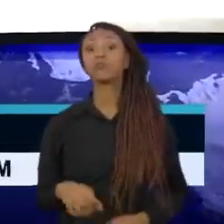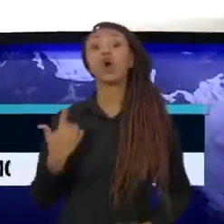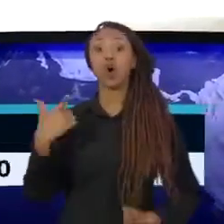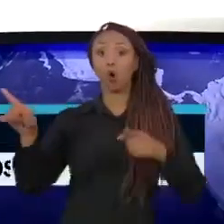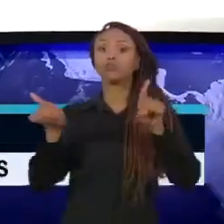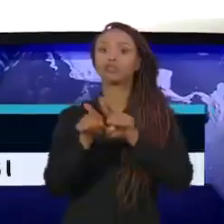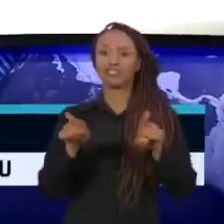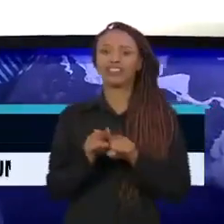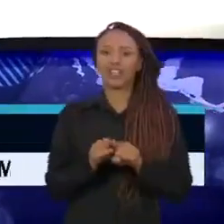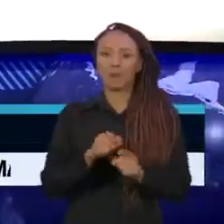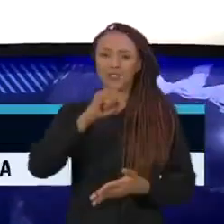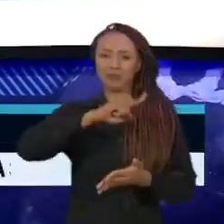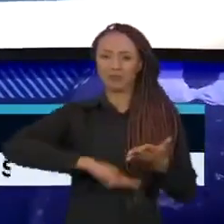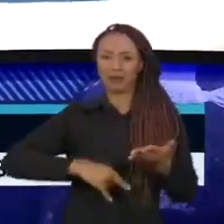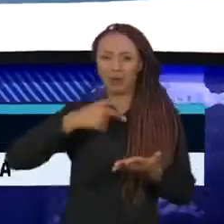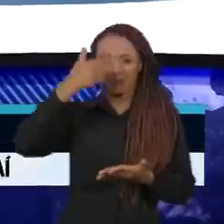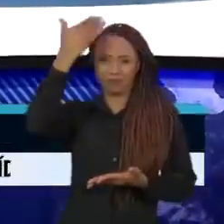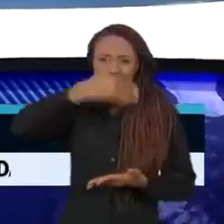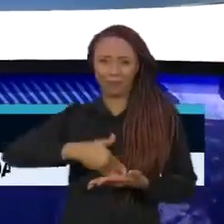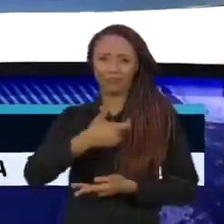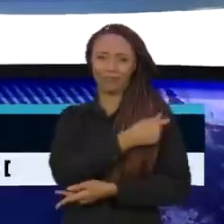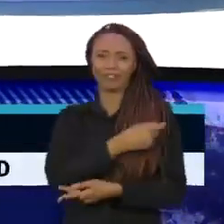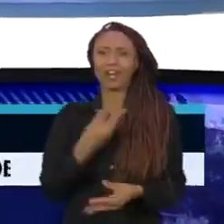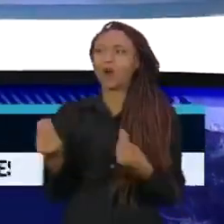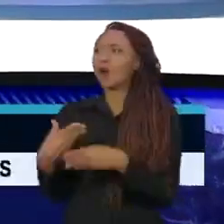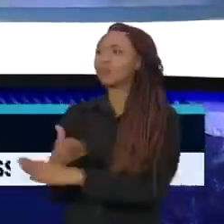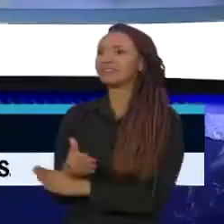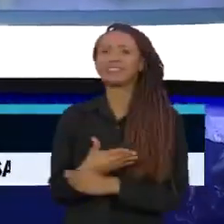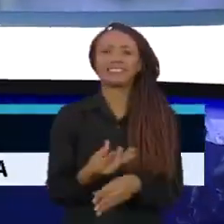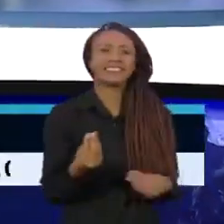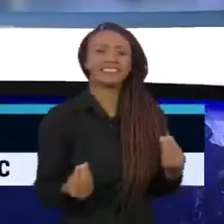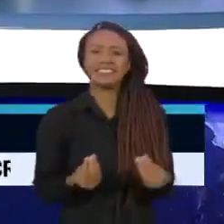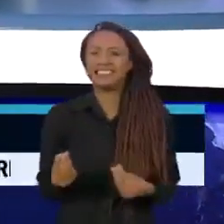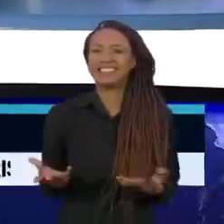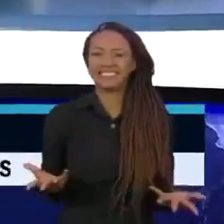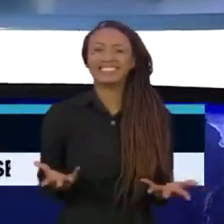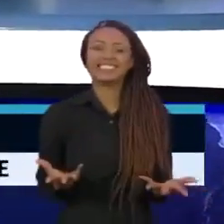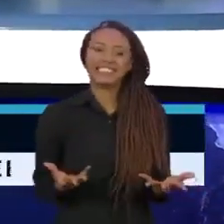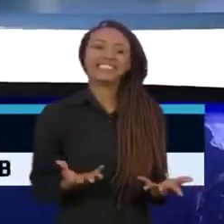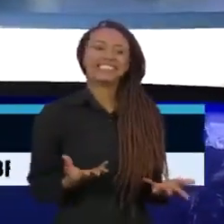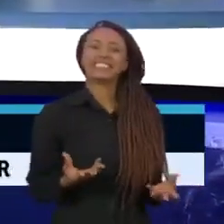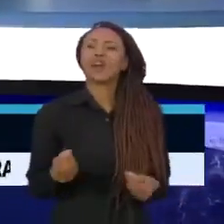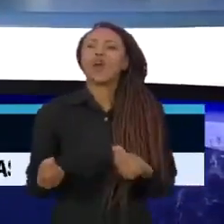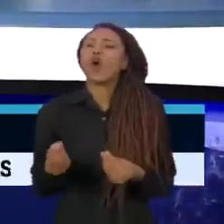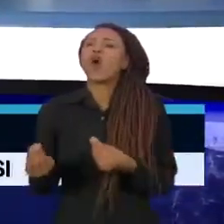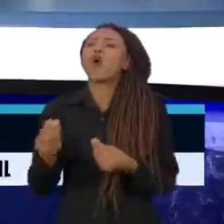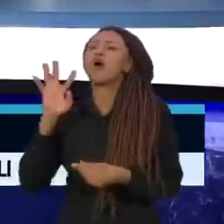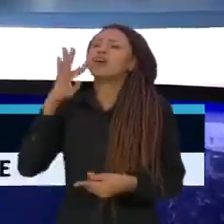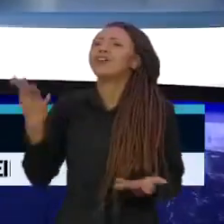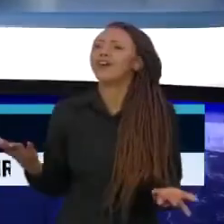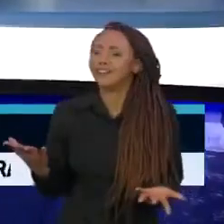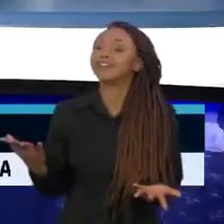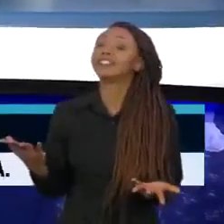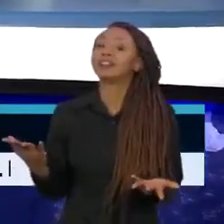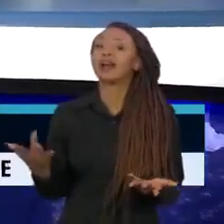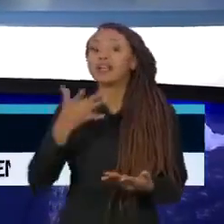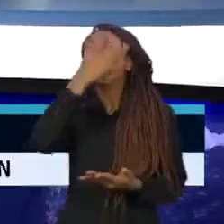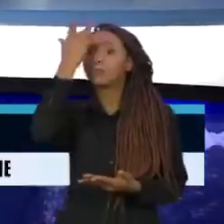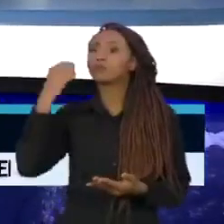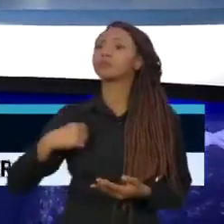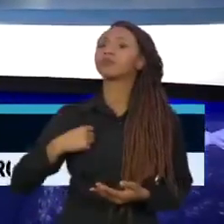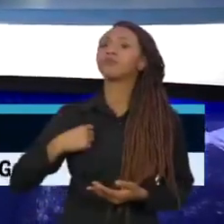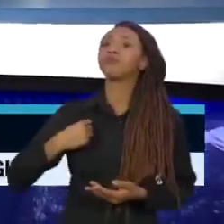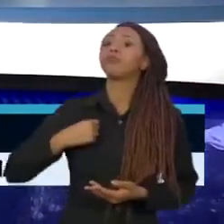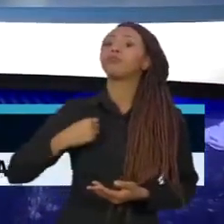voluntários da vacina estão lindo né doutora Rosana que morreu Inclusive eu usei uma solução Como é que os voluntários